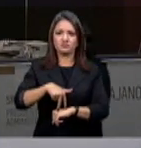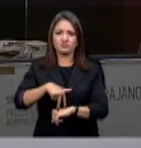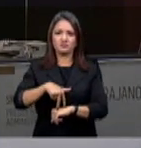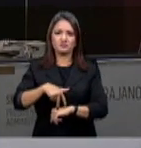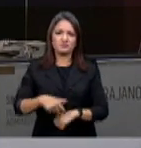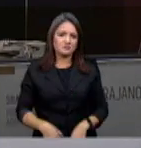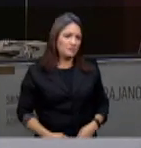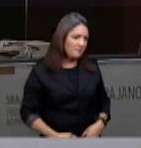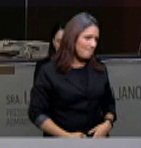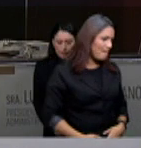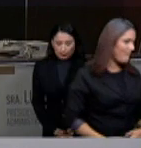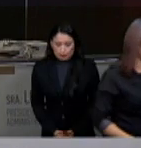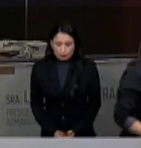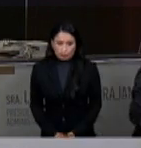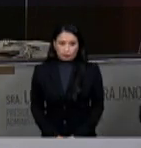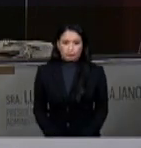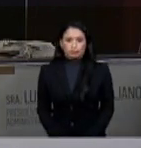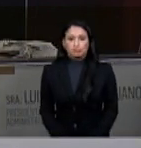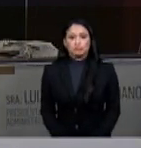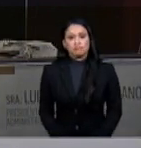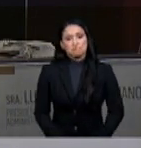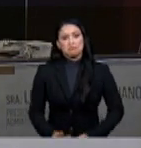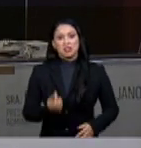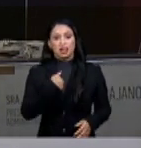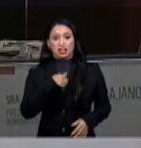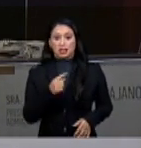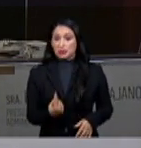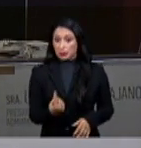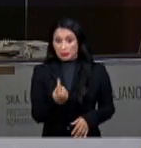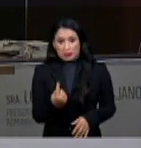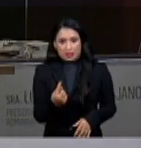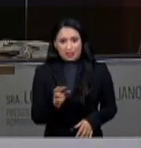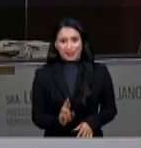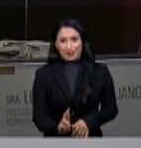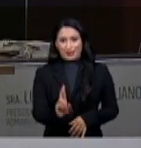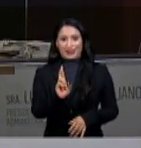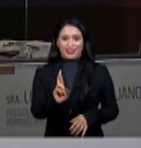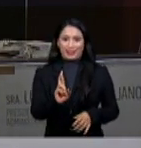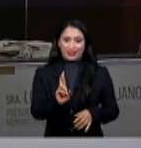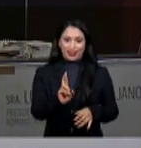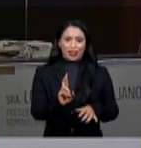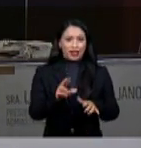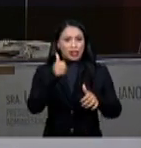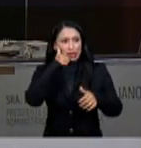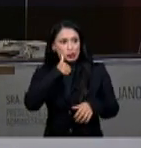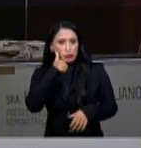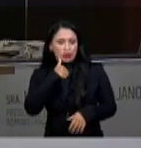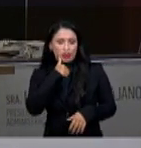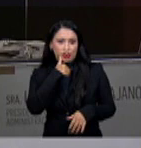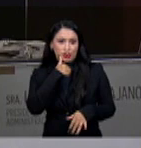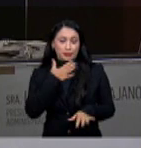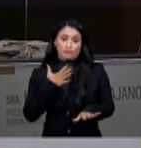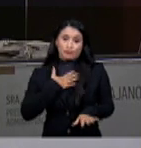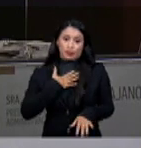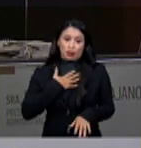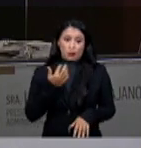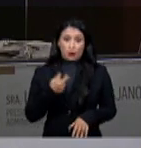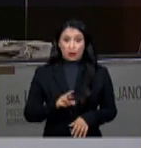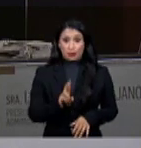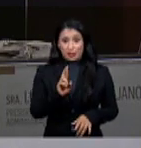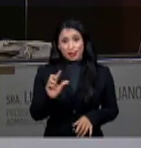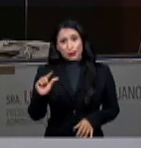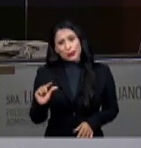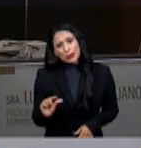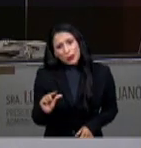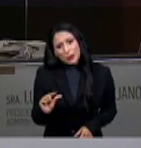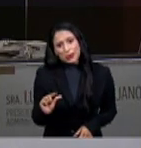Ao contrário isso só eu de mulheres ainda né então a minha voz é isso é muito pequeno para vocês não